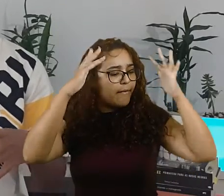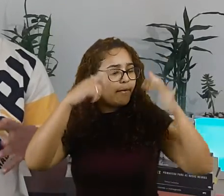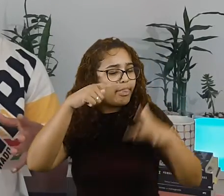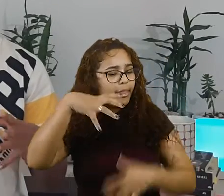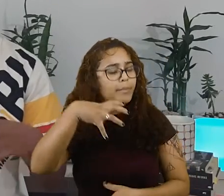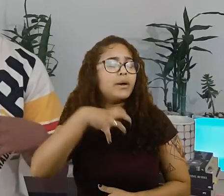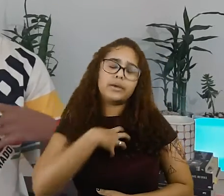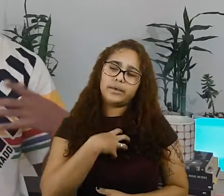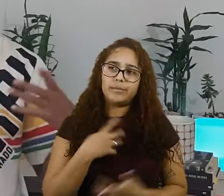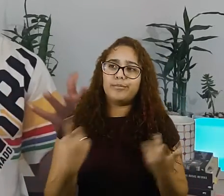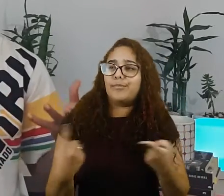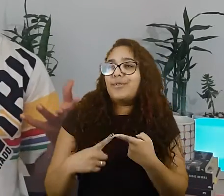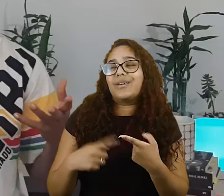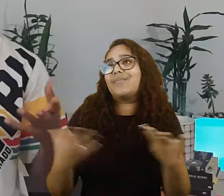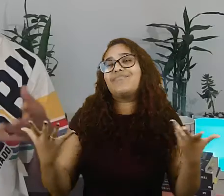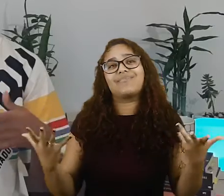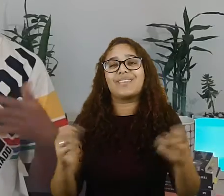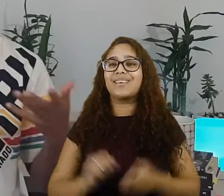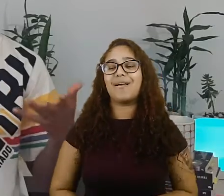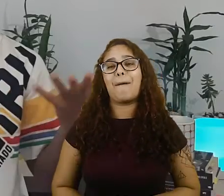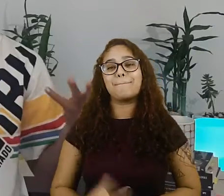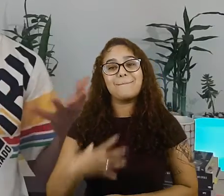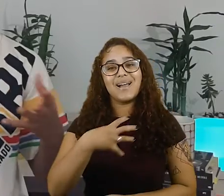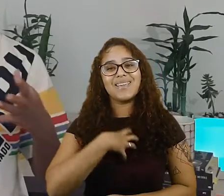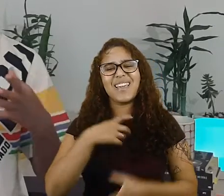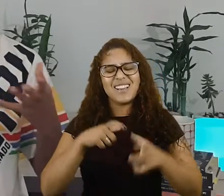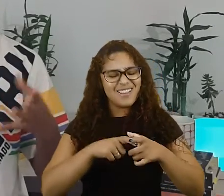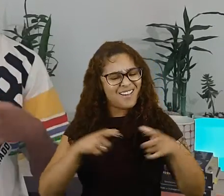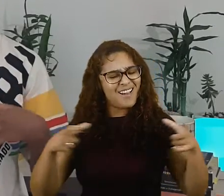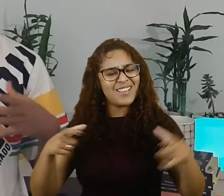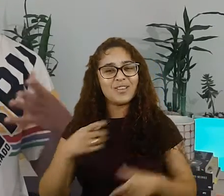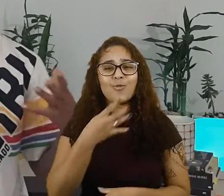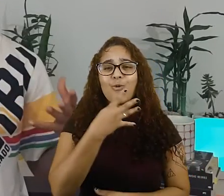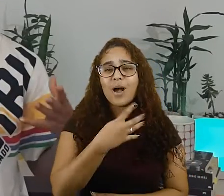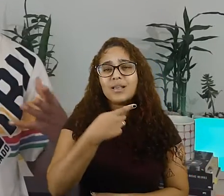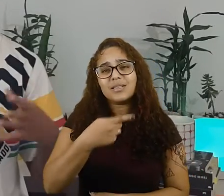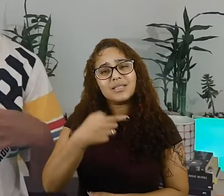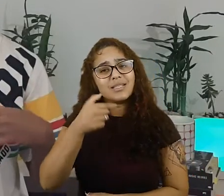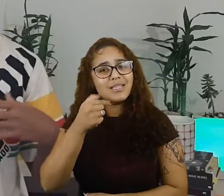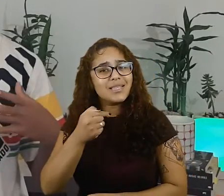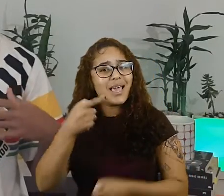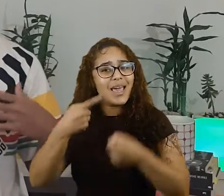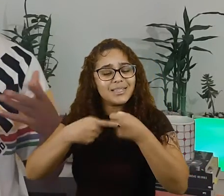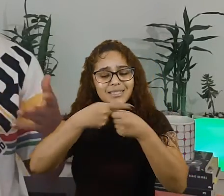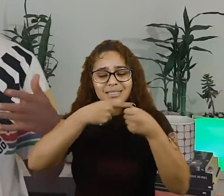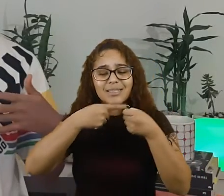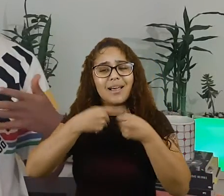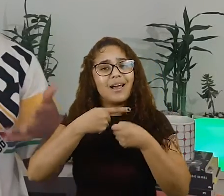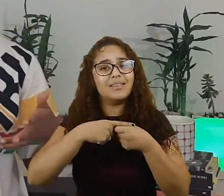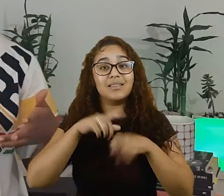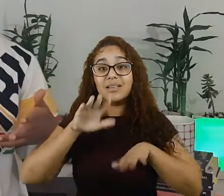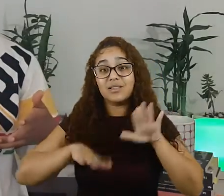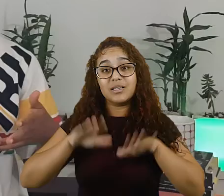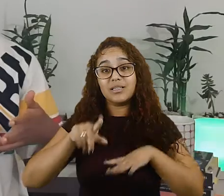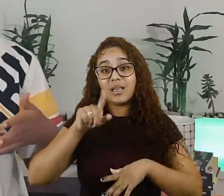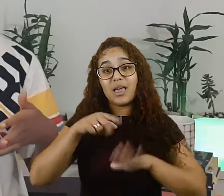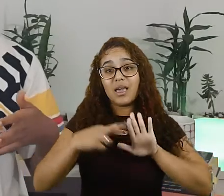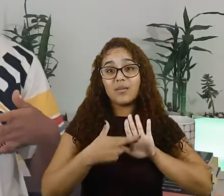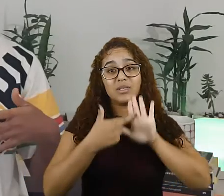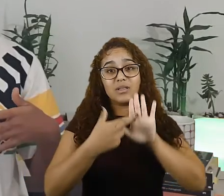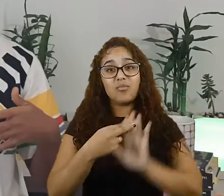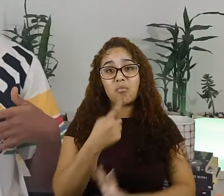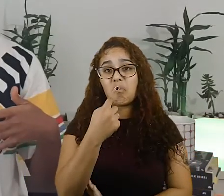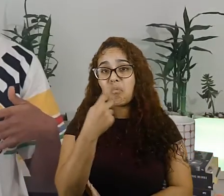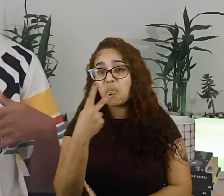e pensar, né, nessa extensão da Bahia. Poxa, a Bahia é um estado grande, né, tem 417 cidades